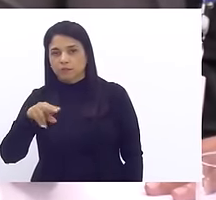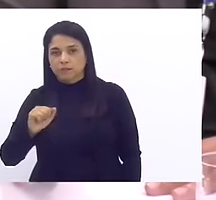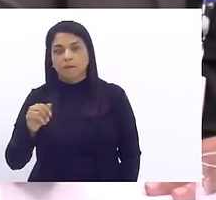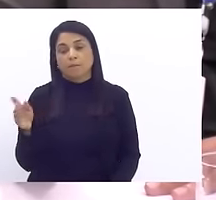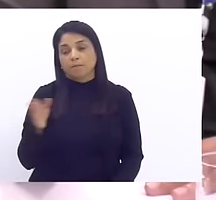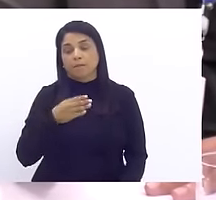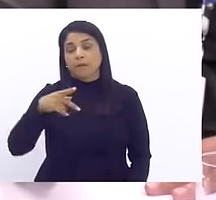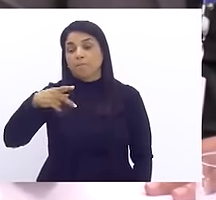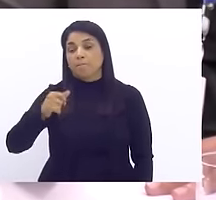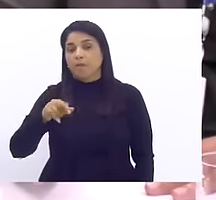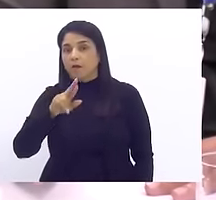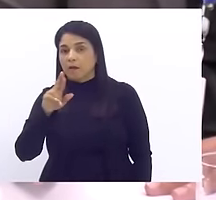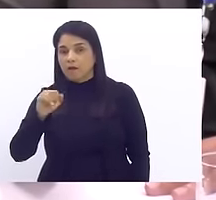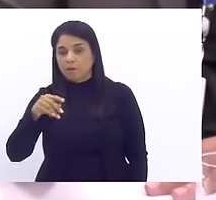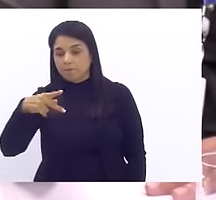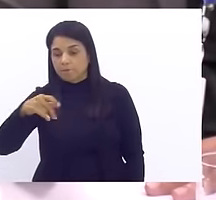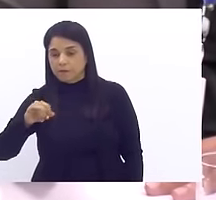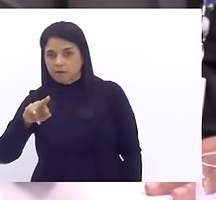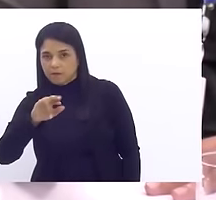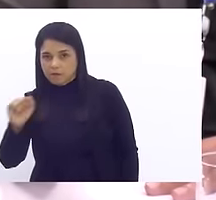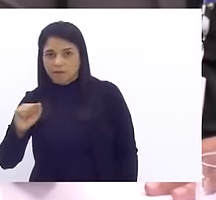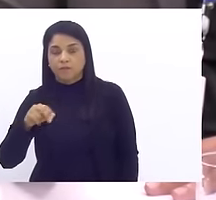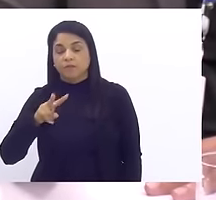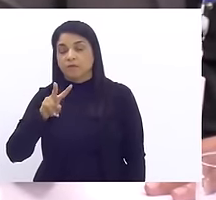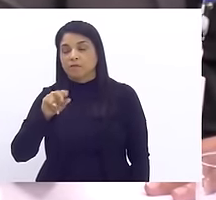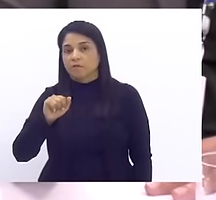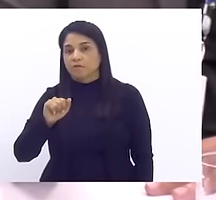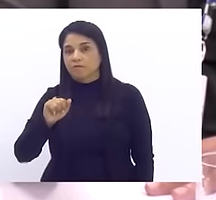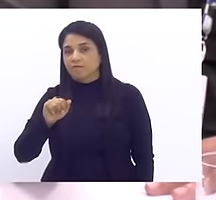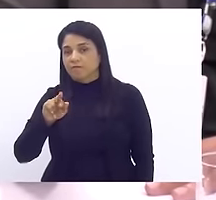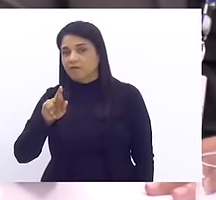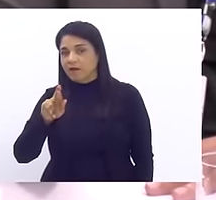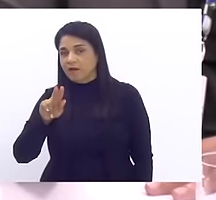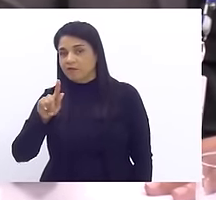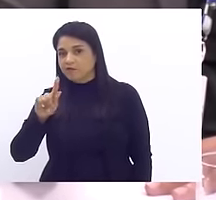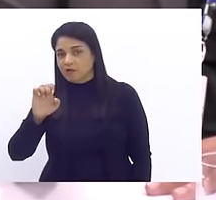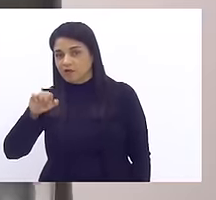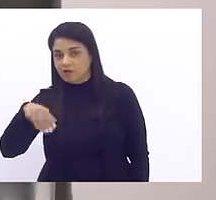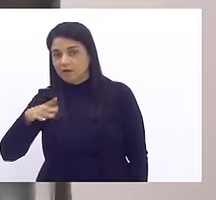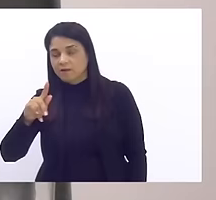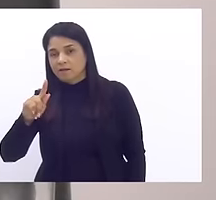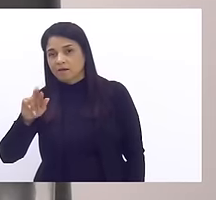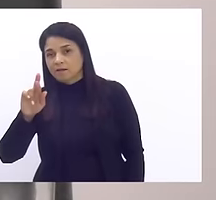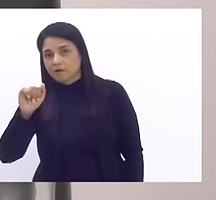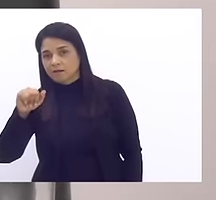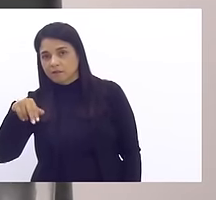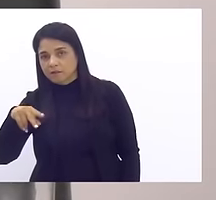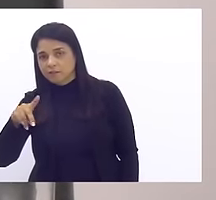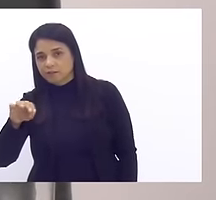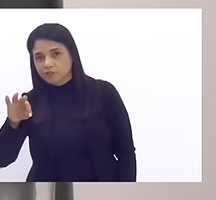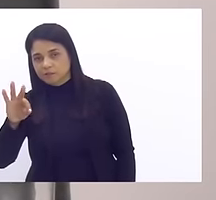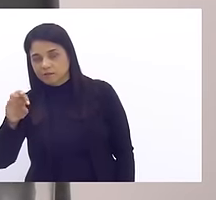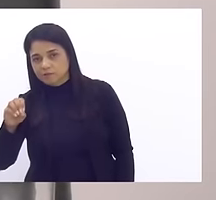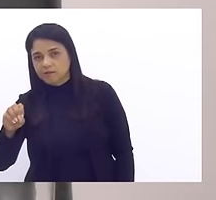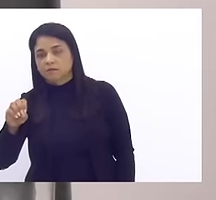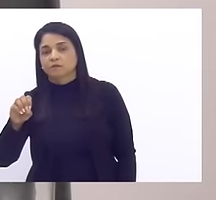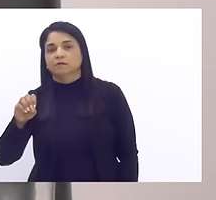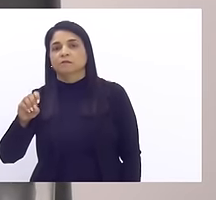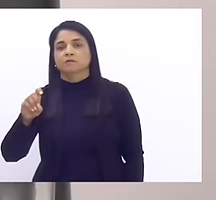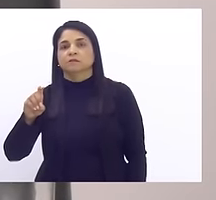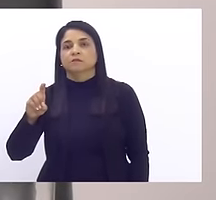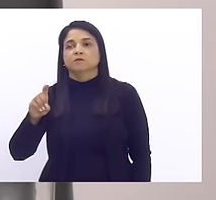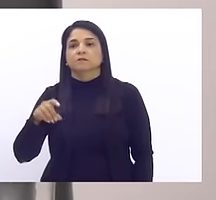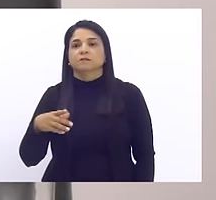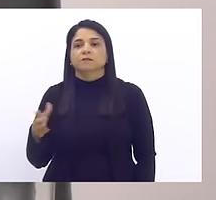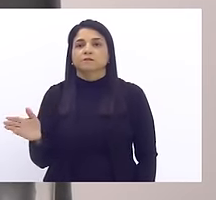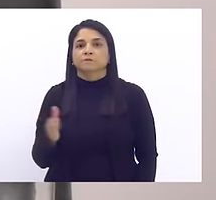do Piraí e o outro em Vargem Grande sim e quando é em algum de algum alguns municípios que